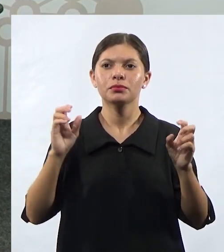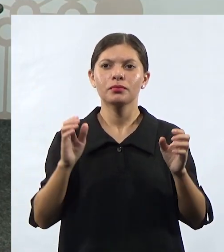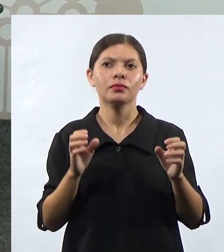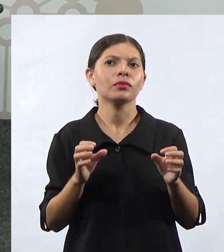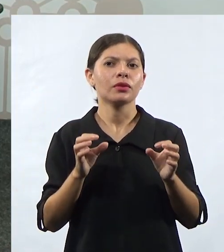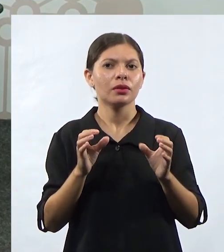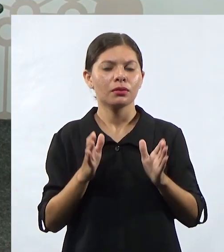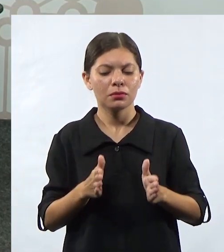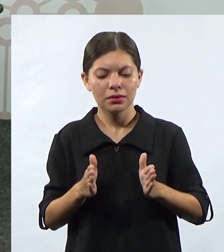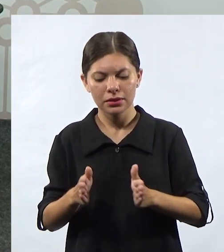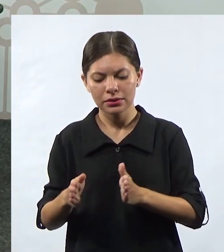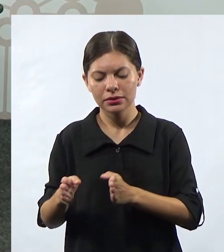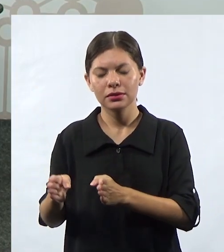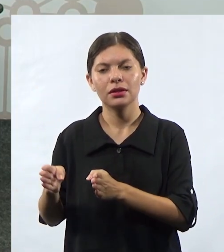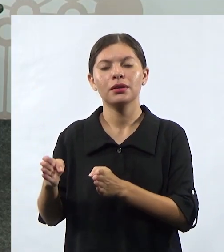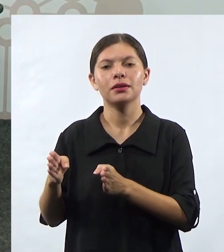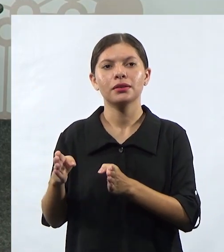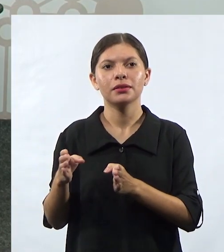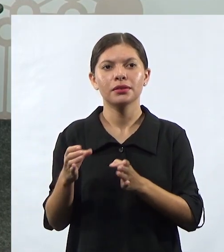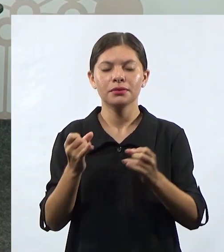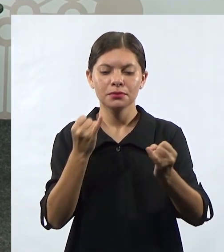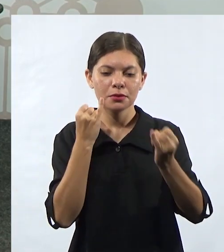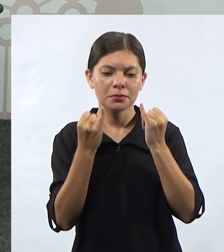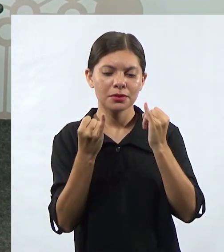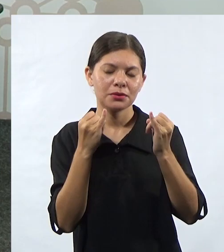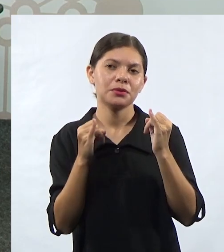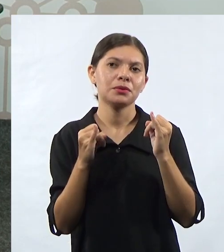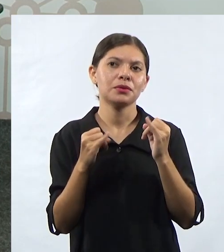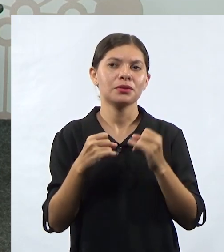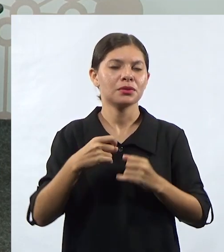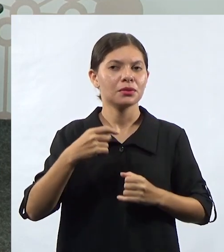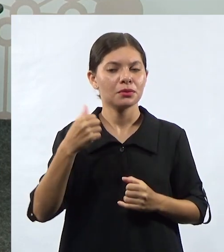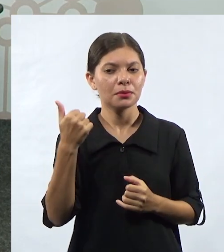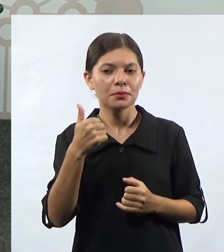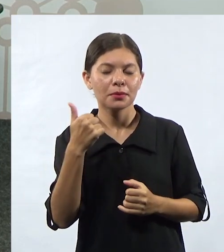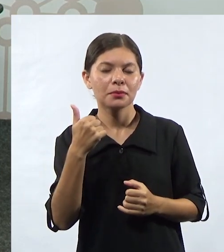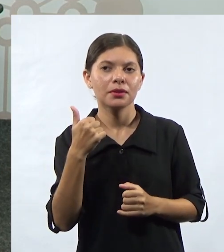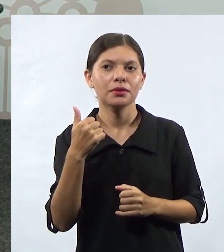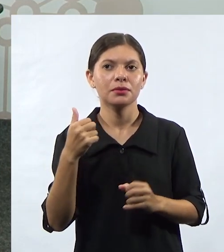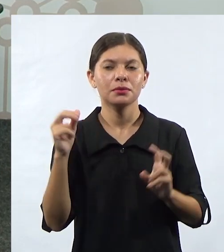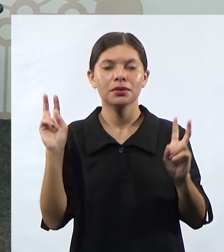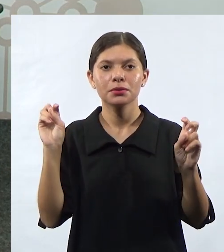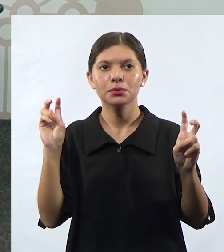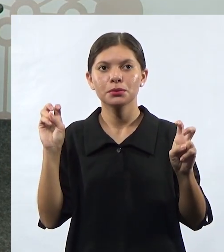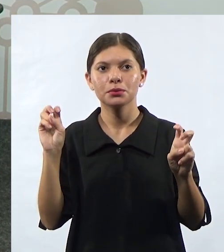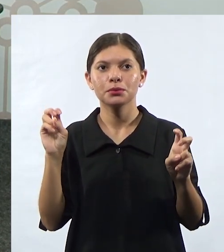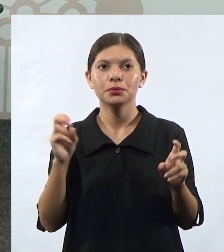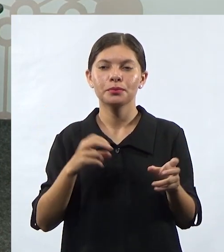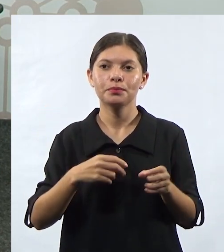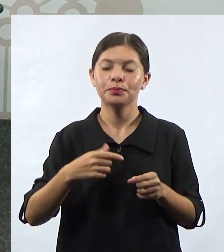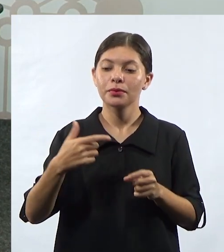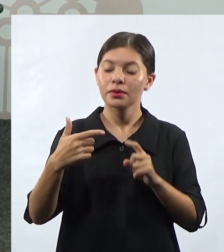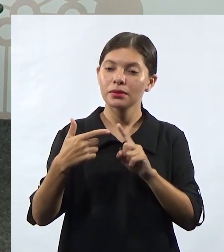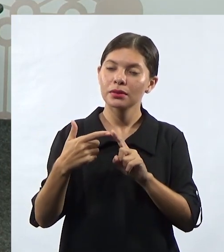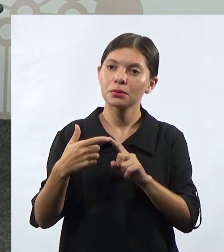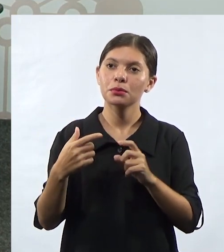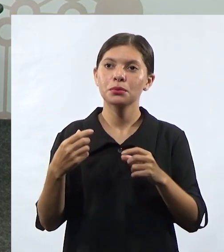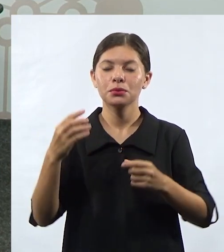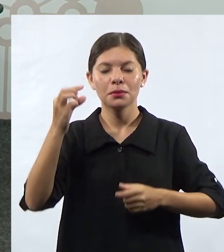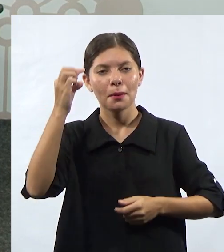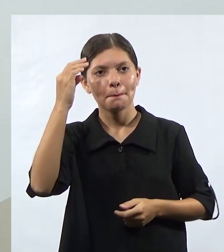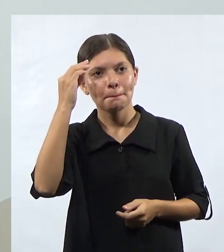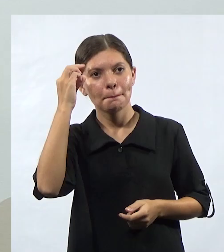as informações desse primeiro assunto, que era sobre a infraestrutura, a informação sobre esse segundo, que era sobre a